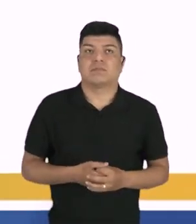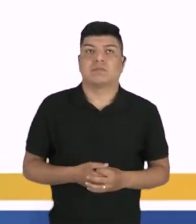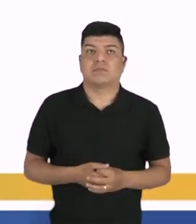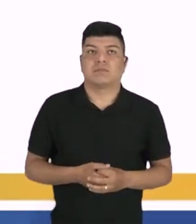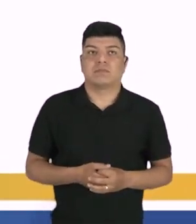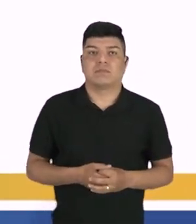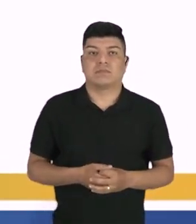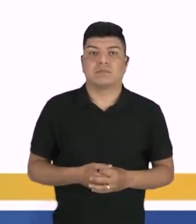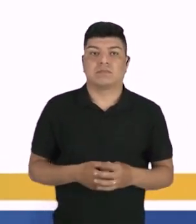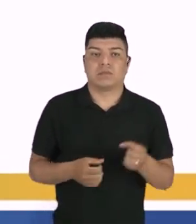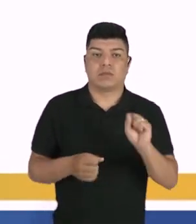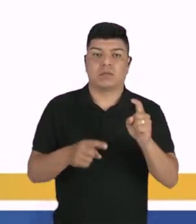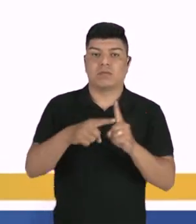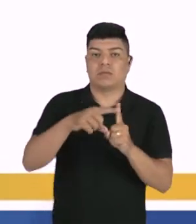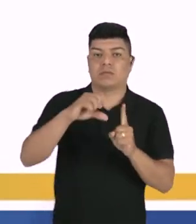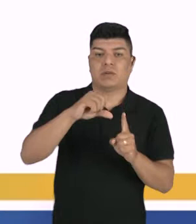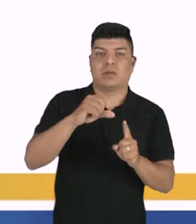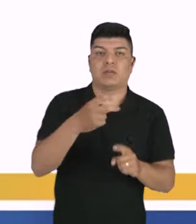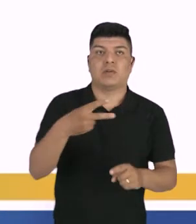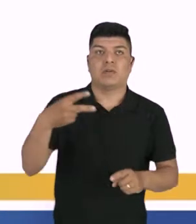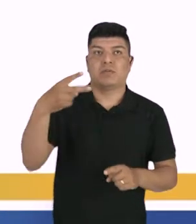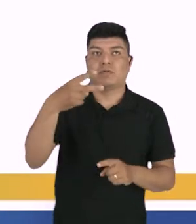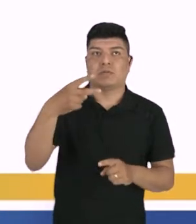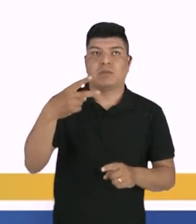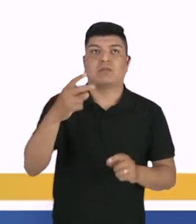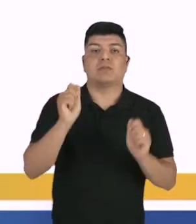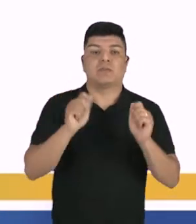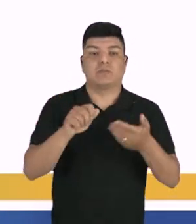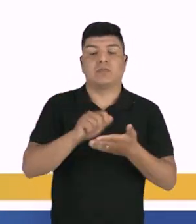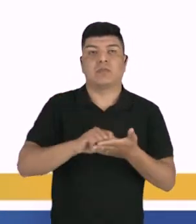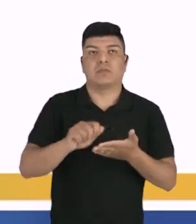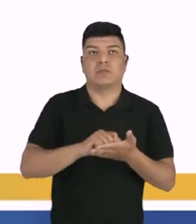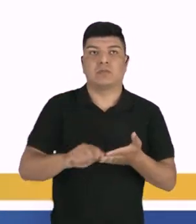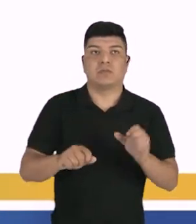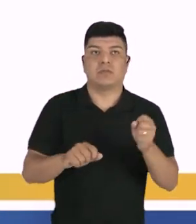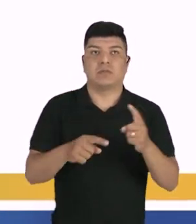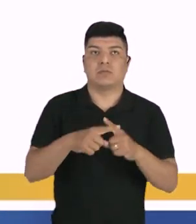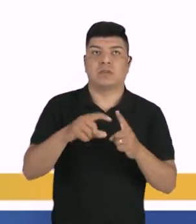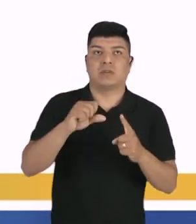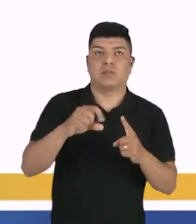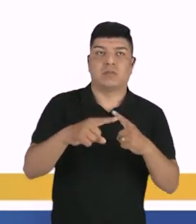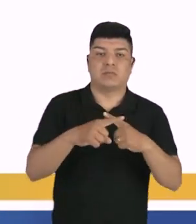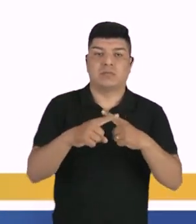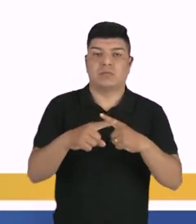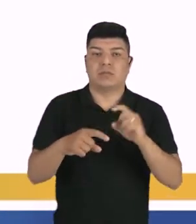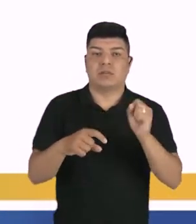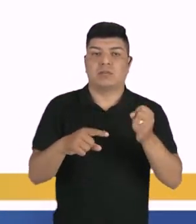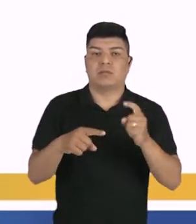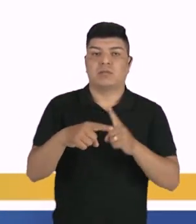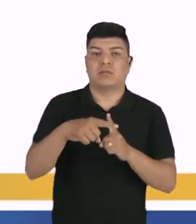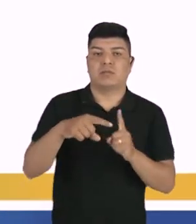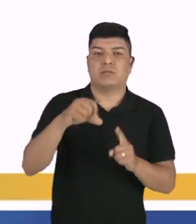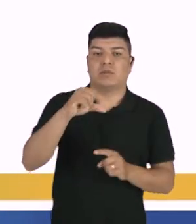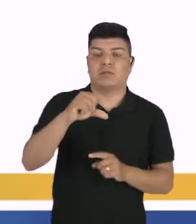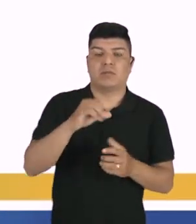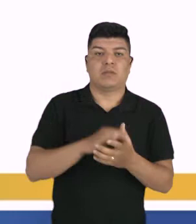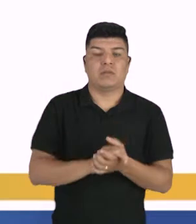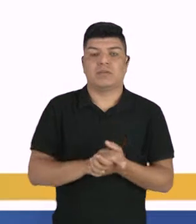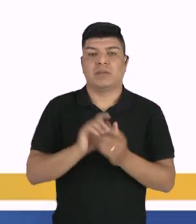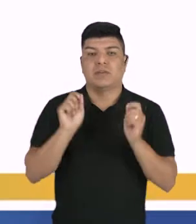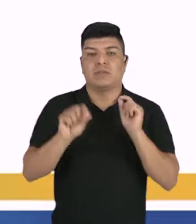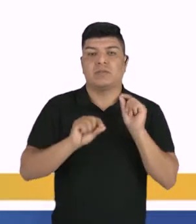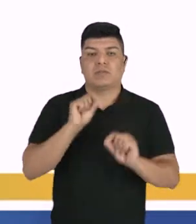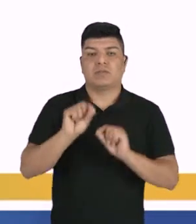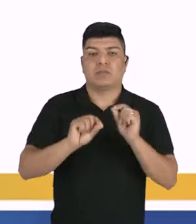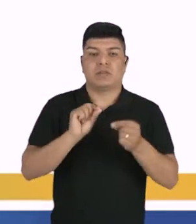Então vamos lá. 8 mais 9 ao quadrado, você já viu que eu posso escrever como 8 mais 9 multiplicado por 8 mais 9. E aí, o que eu posso